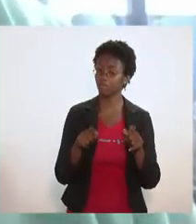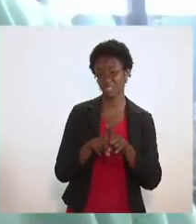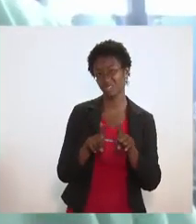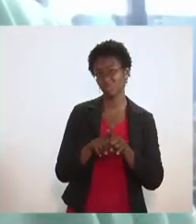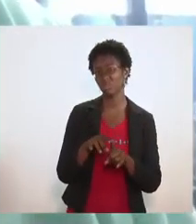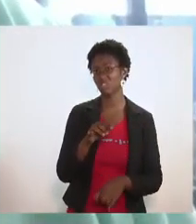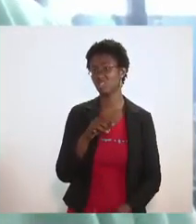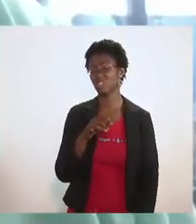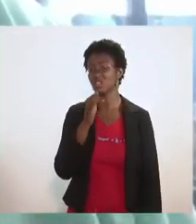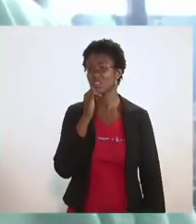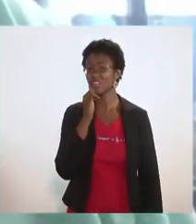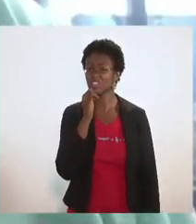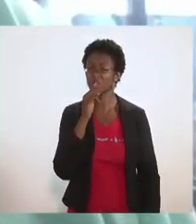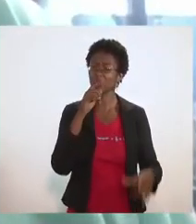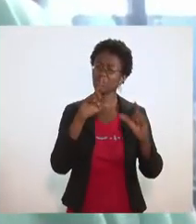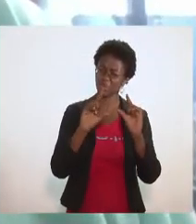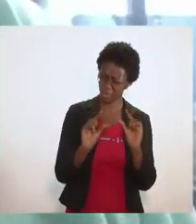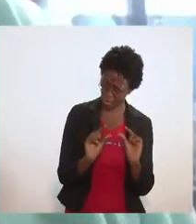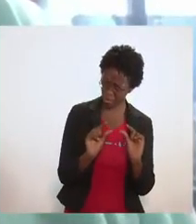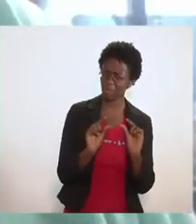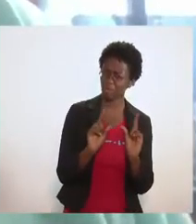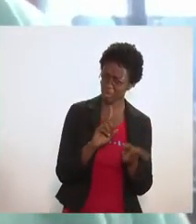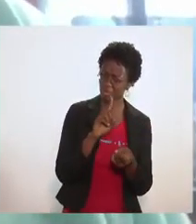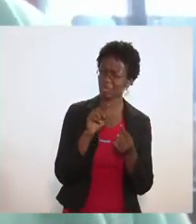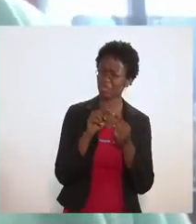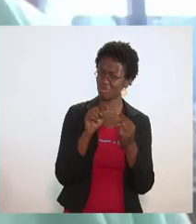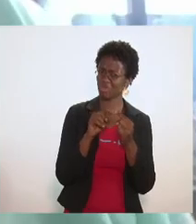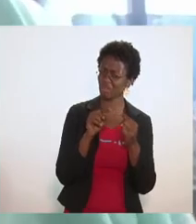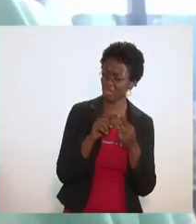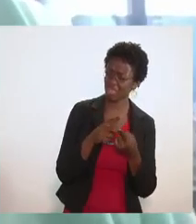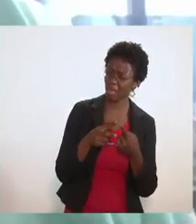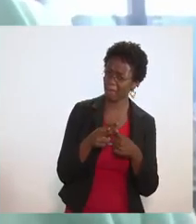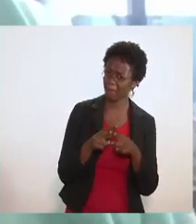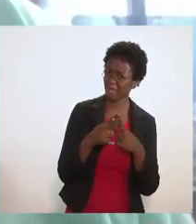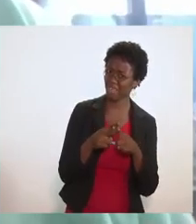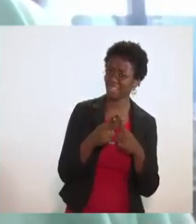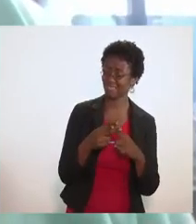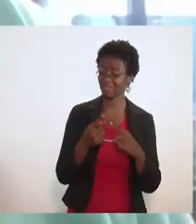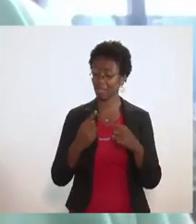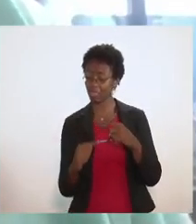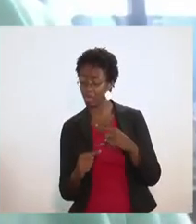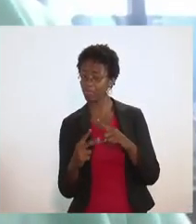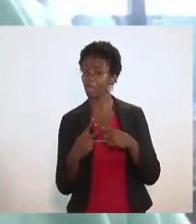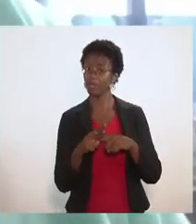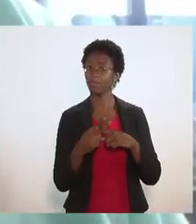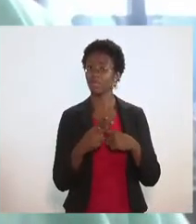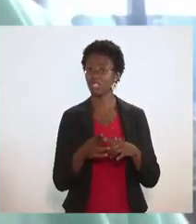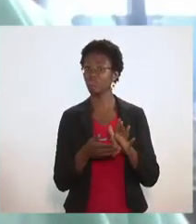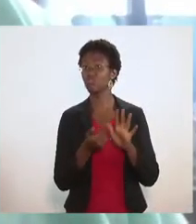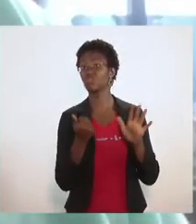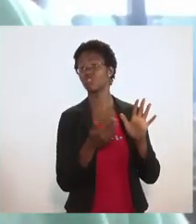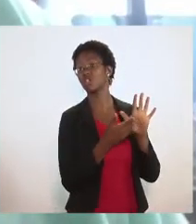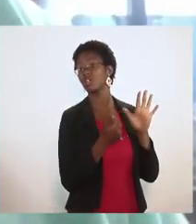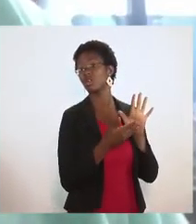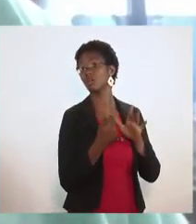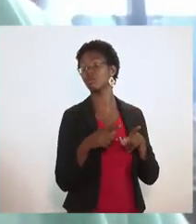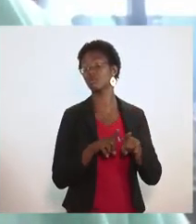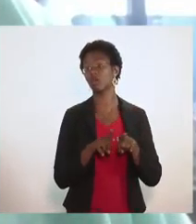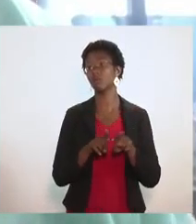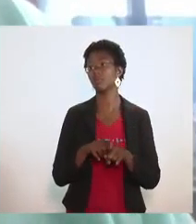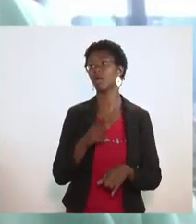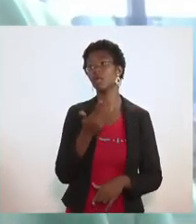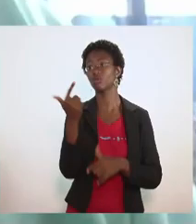do material para fazer o tratamento acústico. O Luiz Paulo deu um exemplo bom, mas, Luiz Paulo, o teu